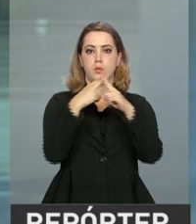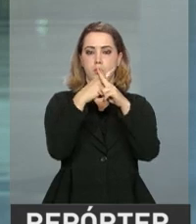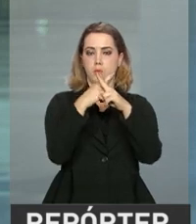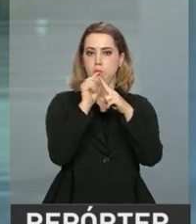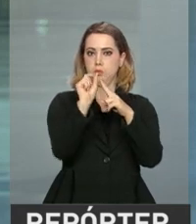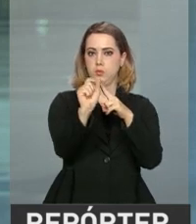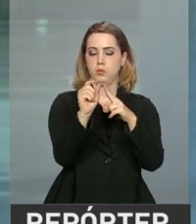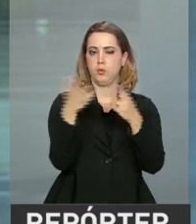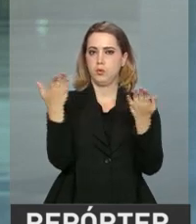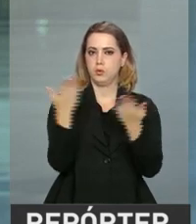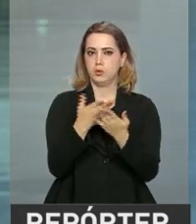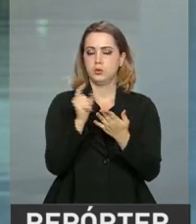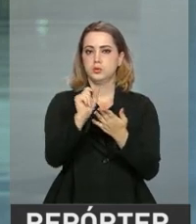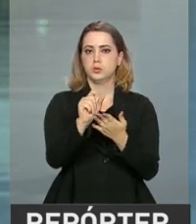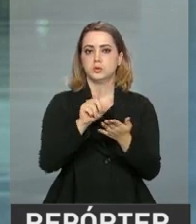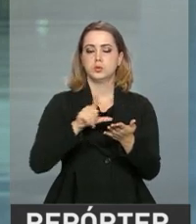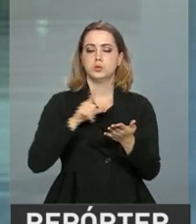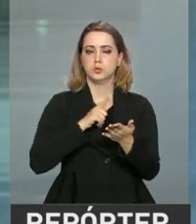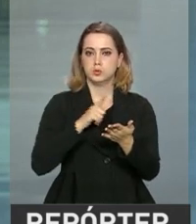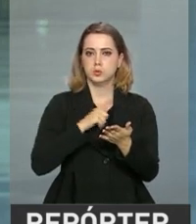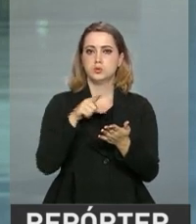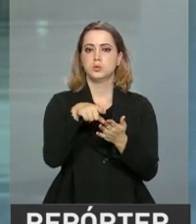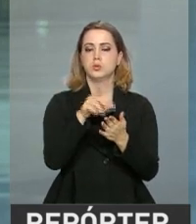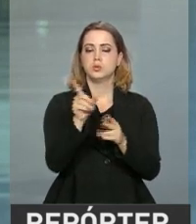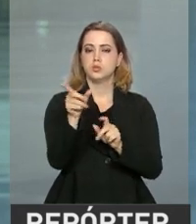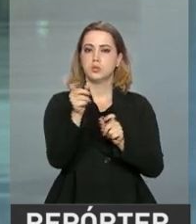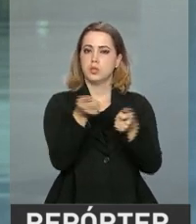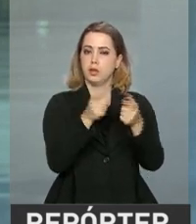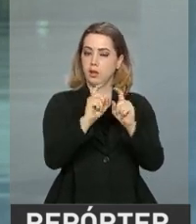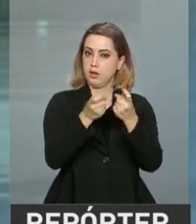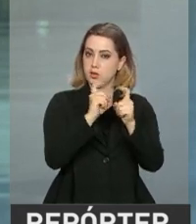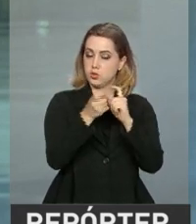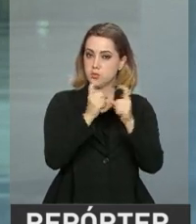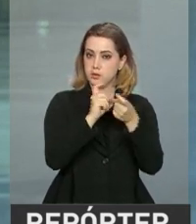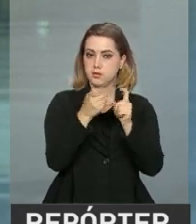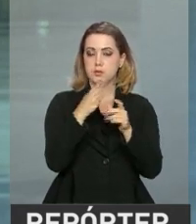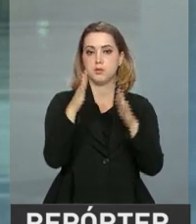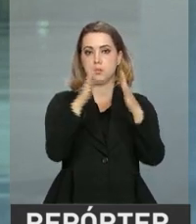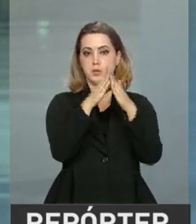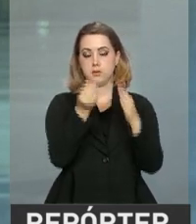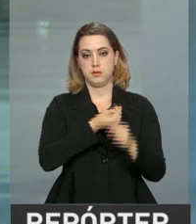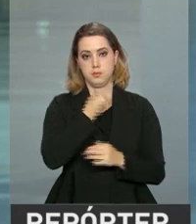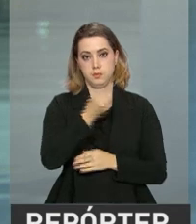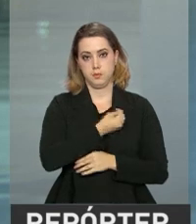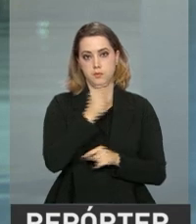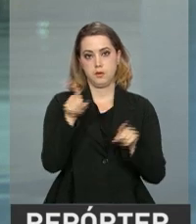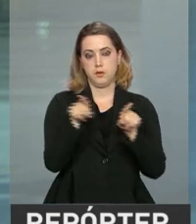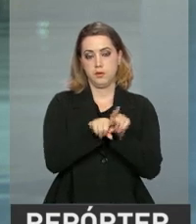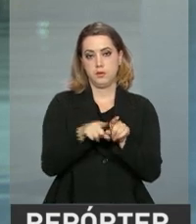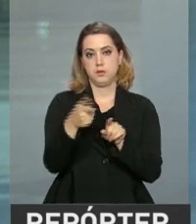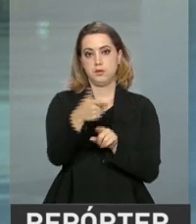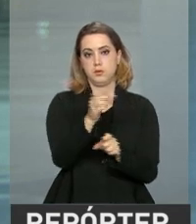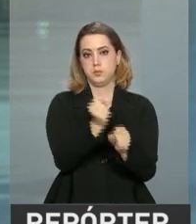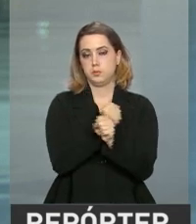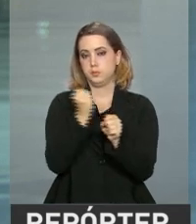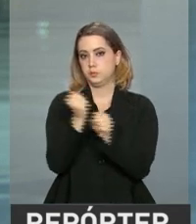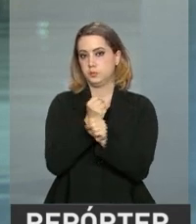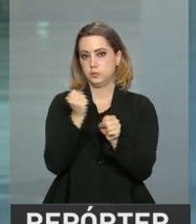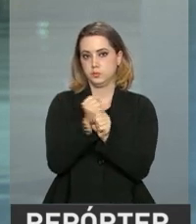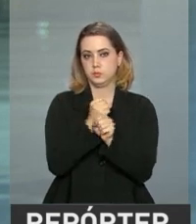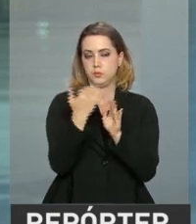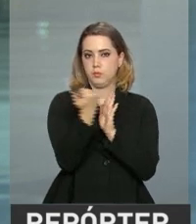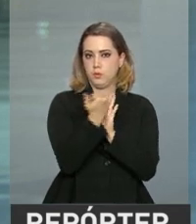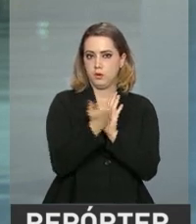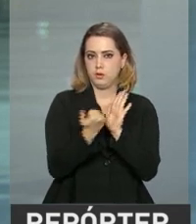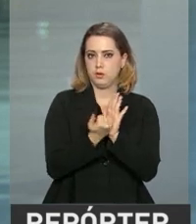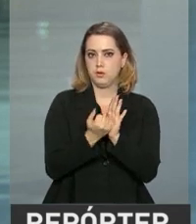que operacionaliza o minha casa minha vida além das construtoras que vão ser selecionadas para executar os projetos